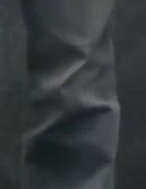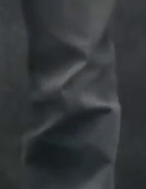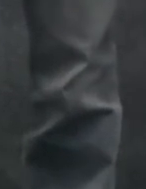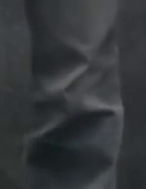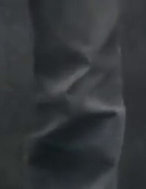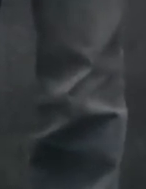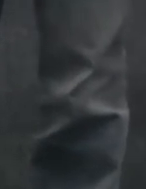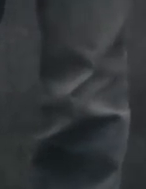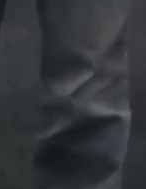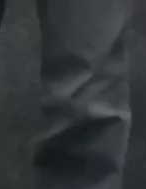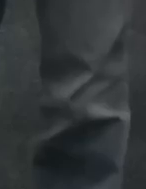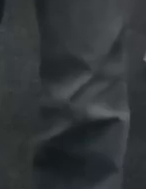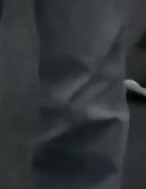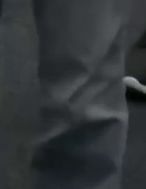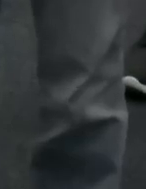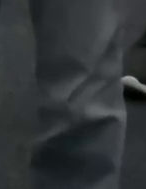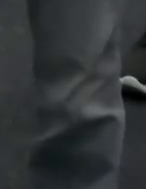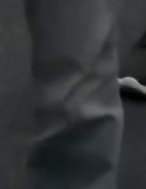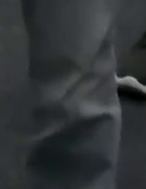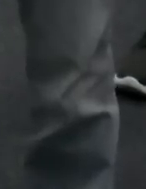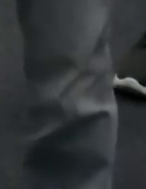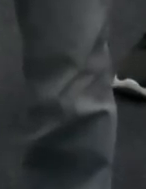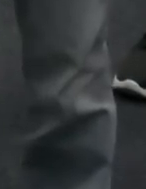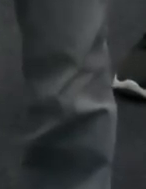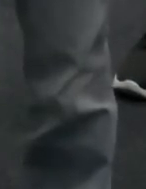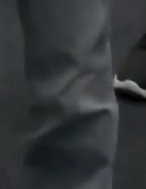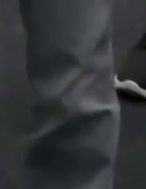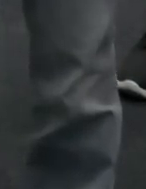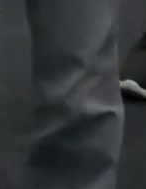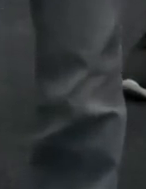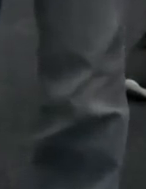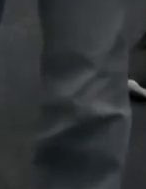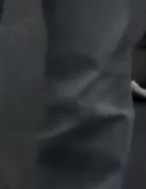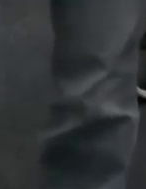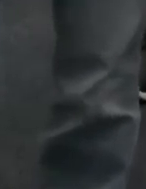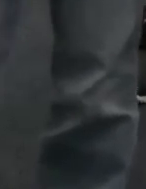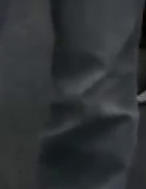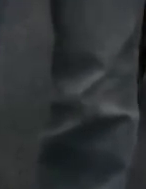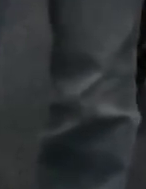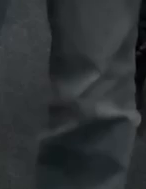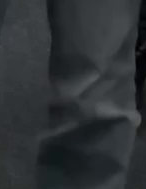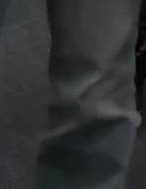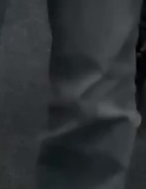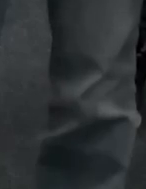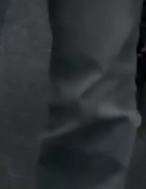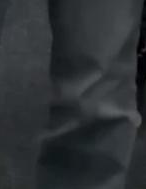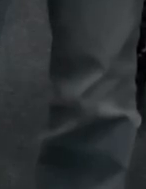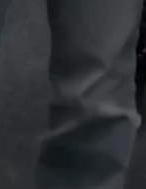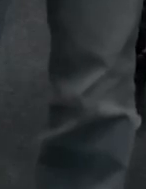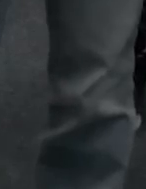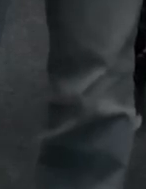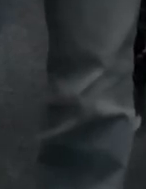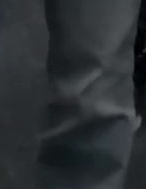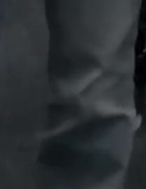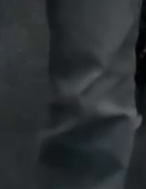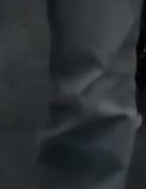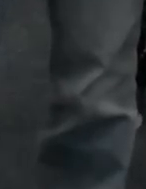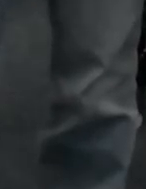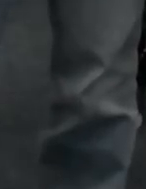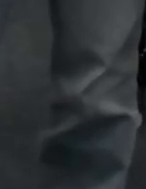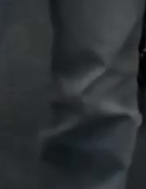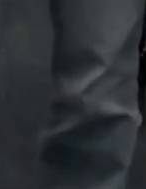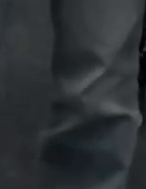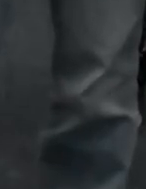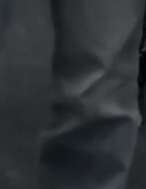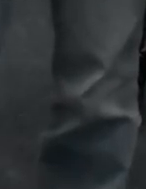deixando desculpe por ser acalorado mas eu lhe dou o tempo todo com colega pedindo para fazer